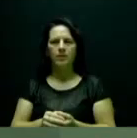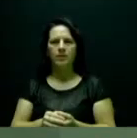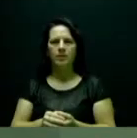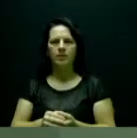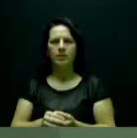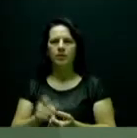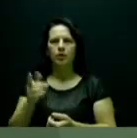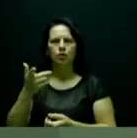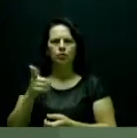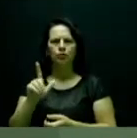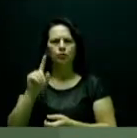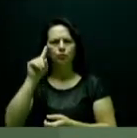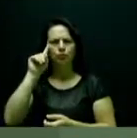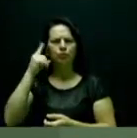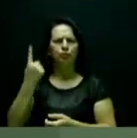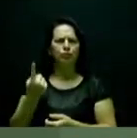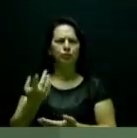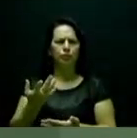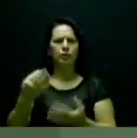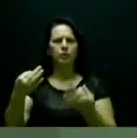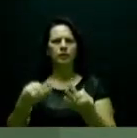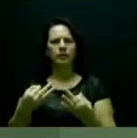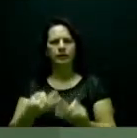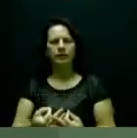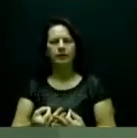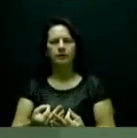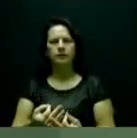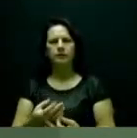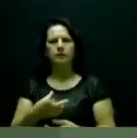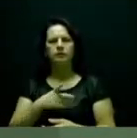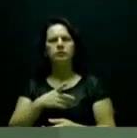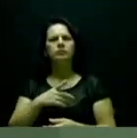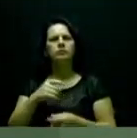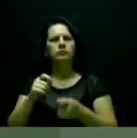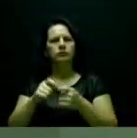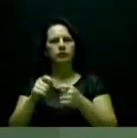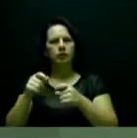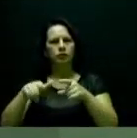eu não tenho dúvidas, vereador Doda, que fará